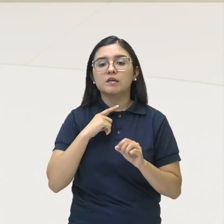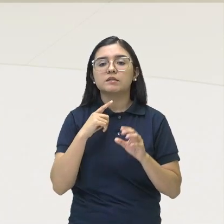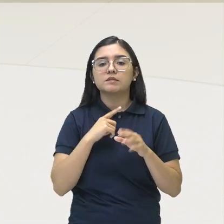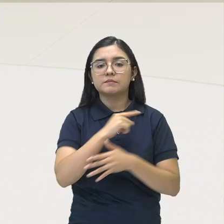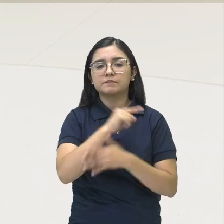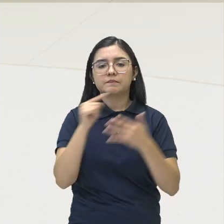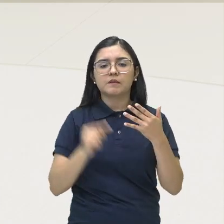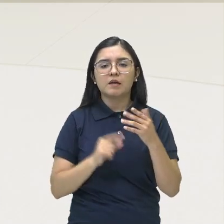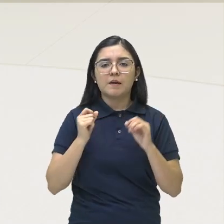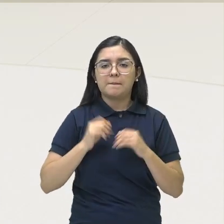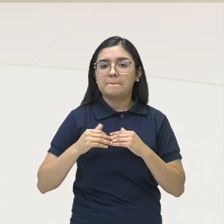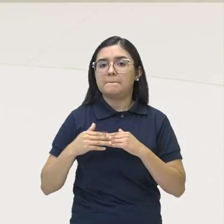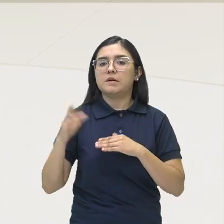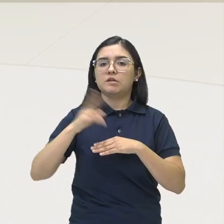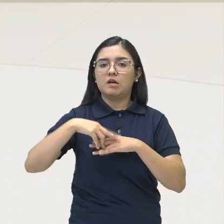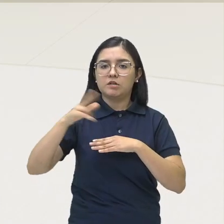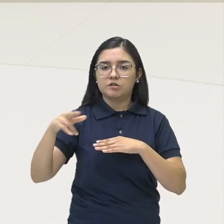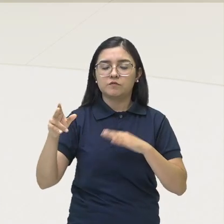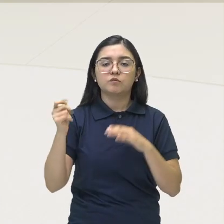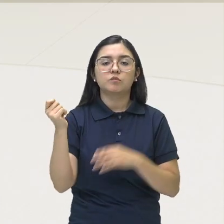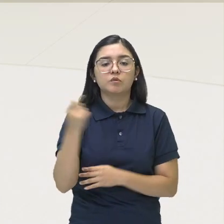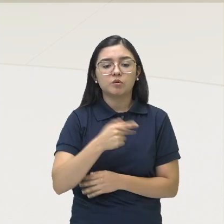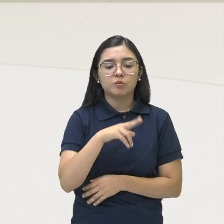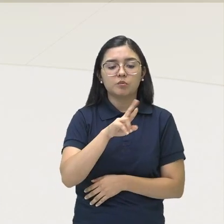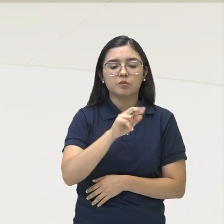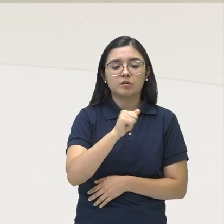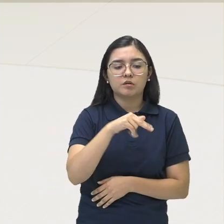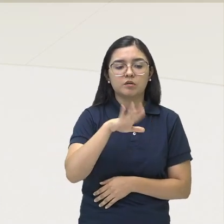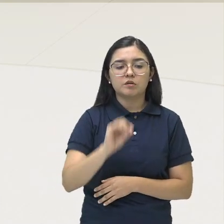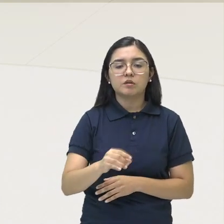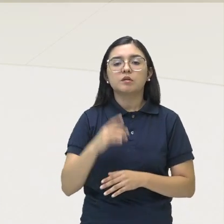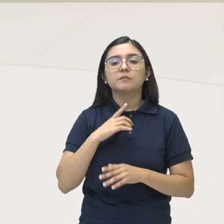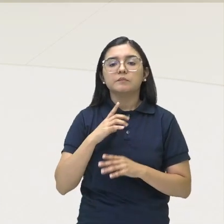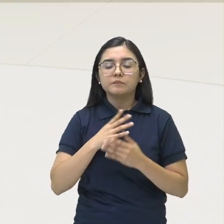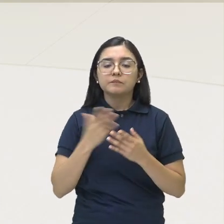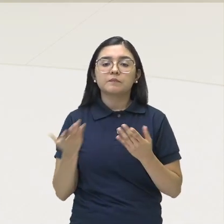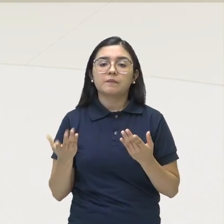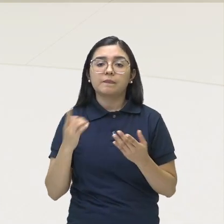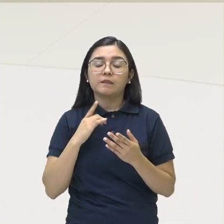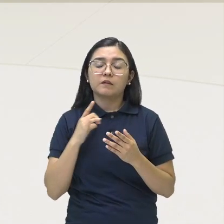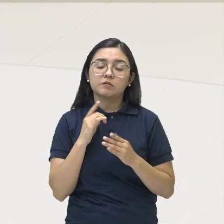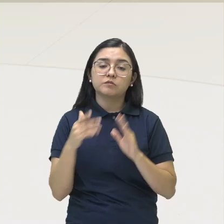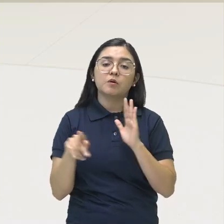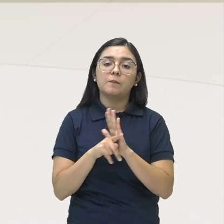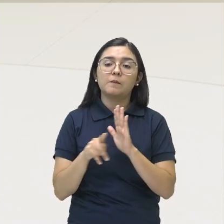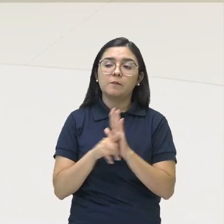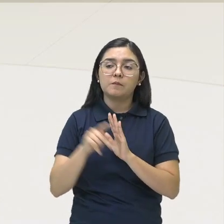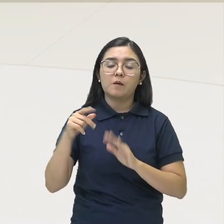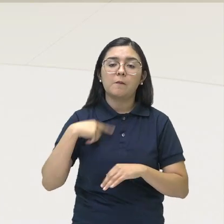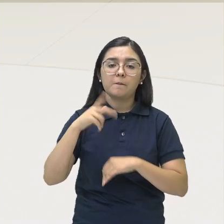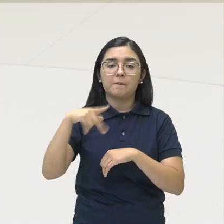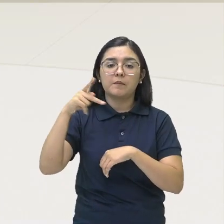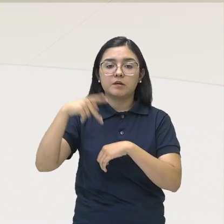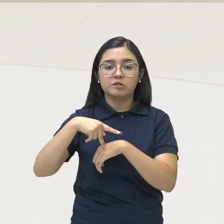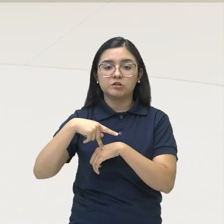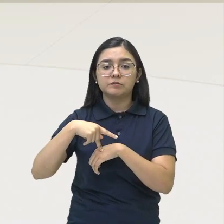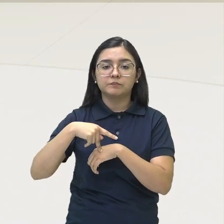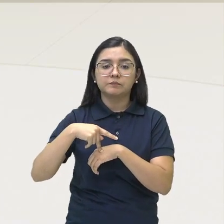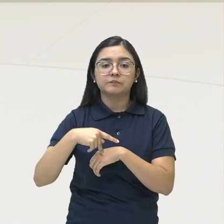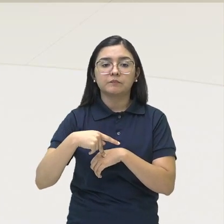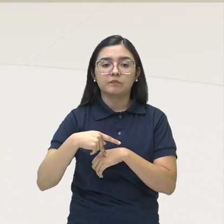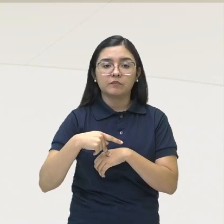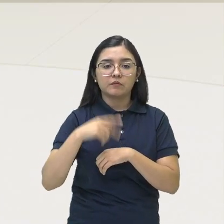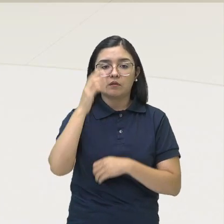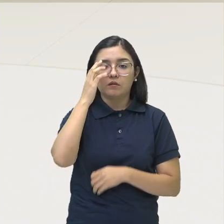elemento que é mais radioativo ainda que o urânio, e em homenagem ao seu país de origem, a